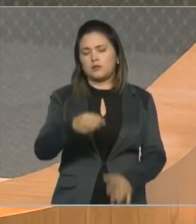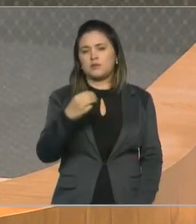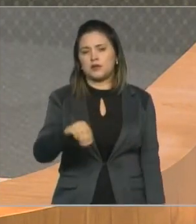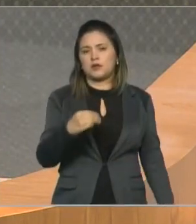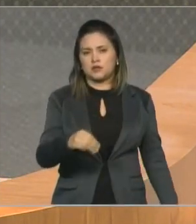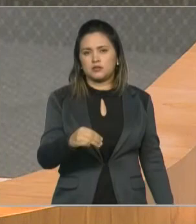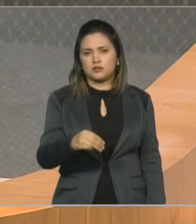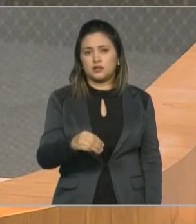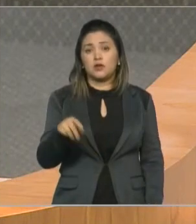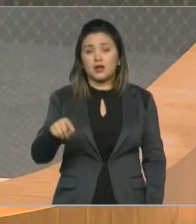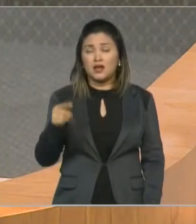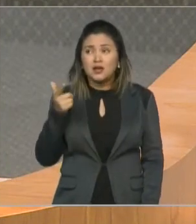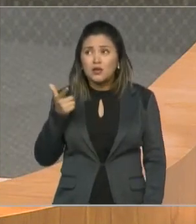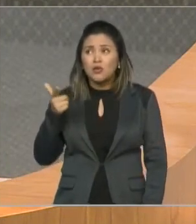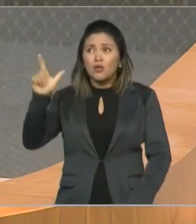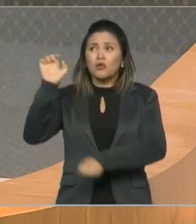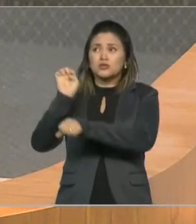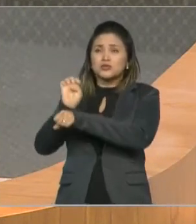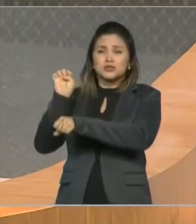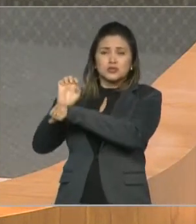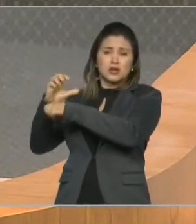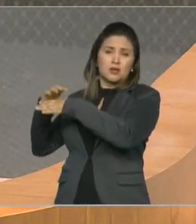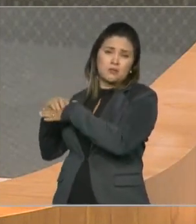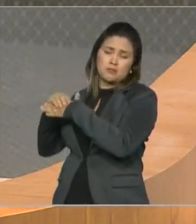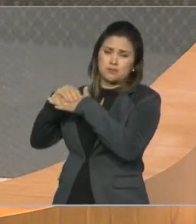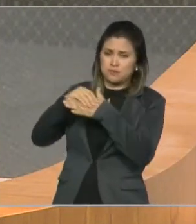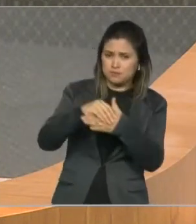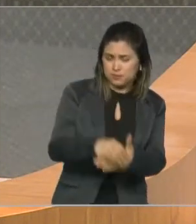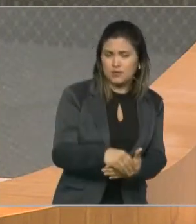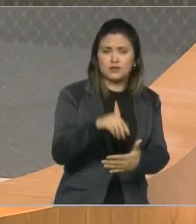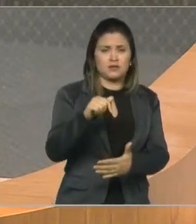casa pelos votos dos maranhenses. E é isso que eu espero